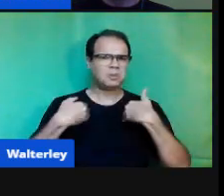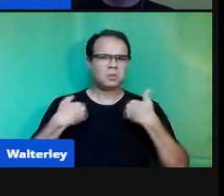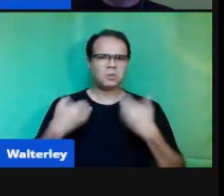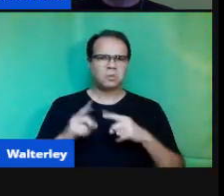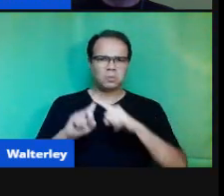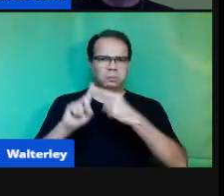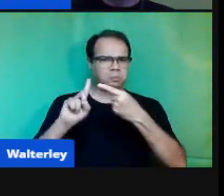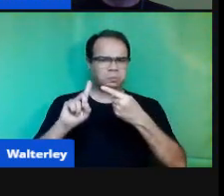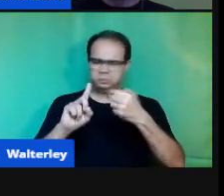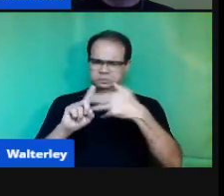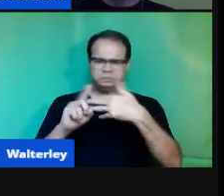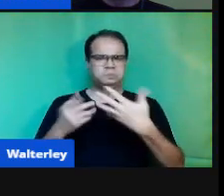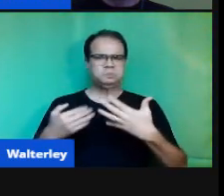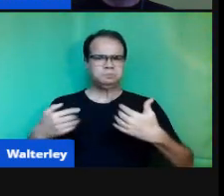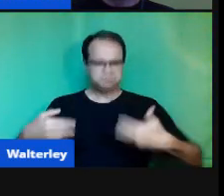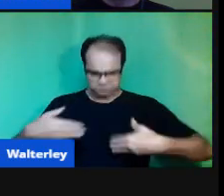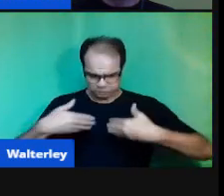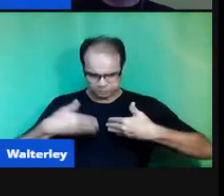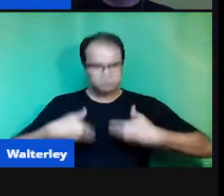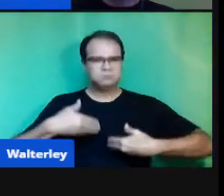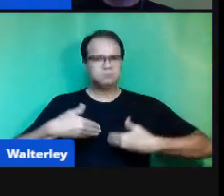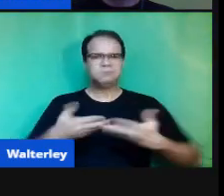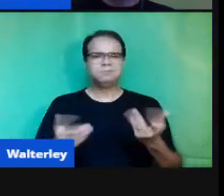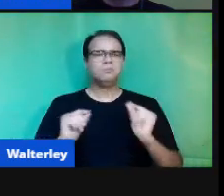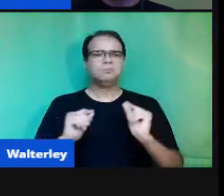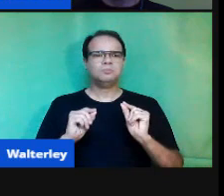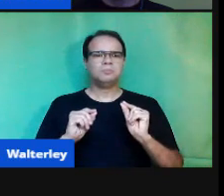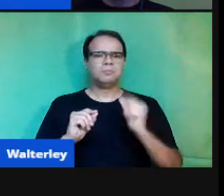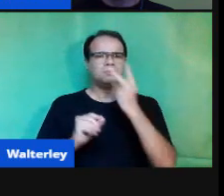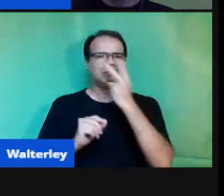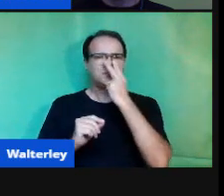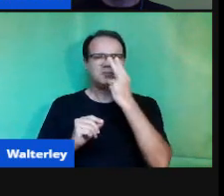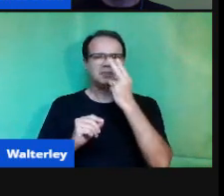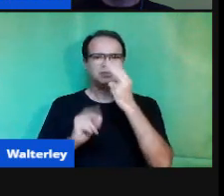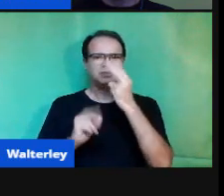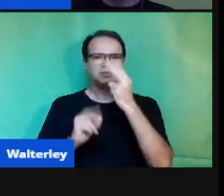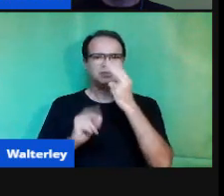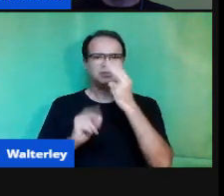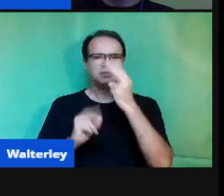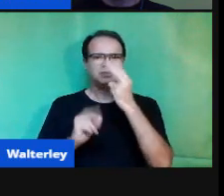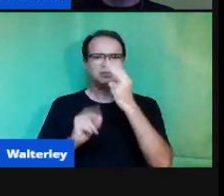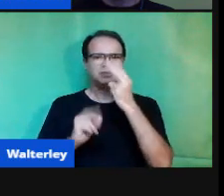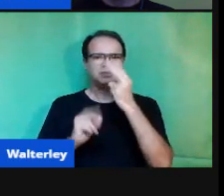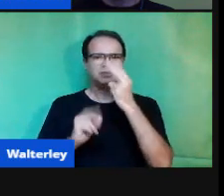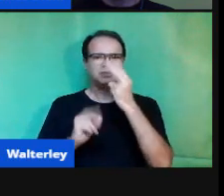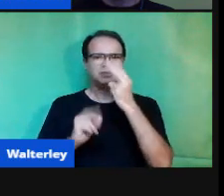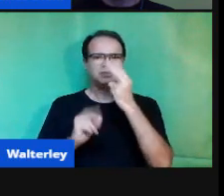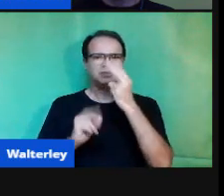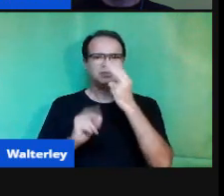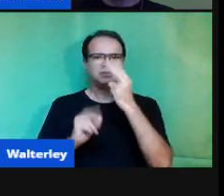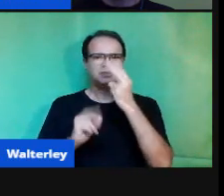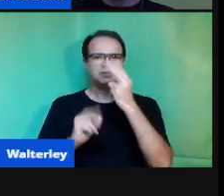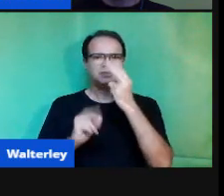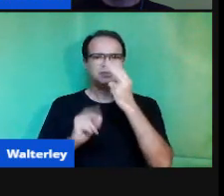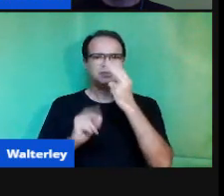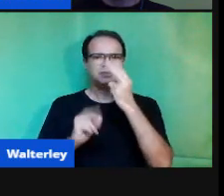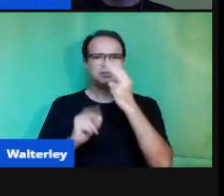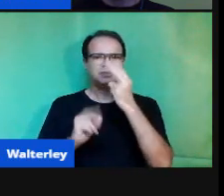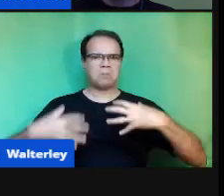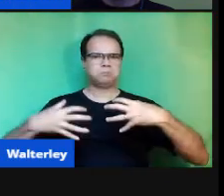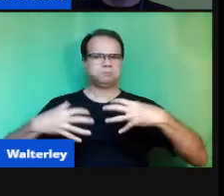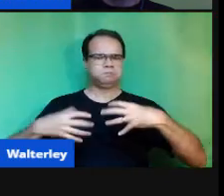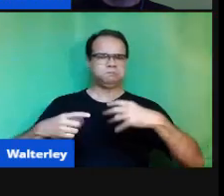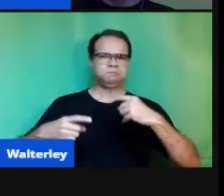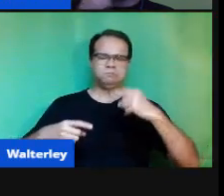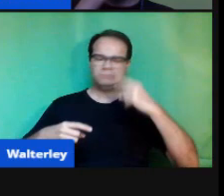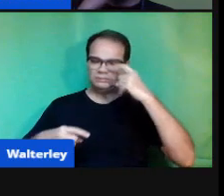corpo. Eu acho que eu tô grávida, porque eu não tinha o quadril. Diferente, tava tudo diferente. Aí eu falei pra ela, eu acho que eu